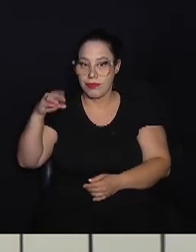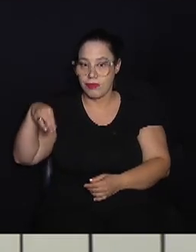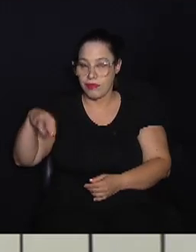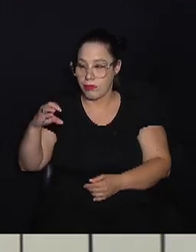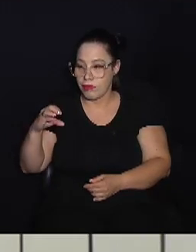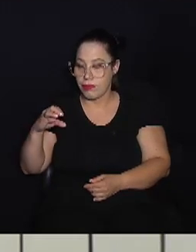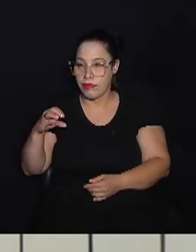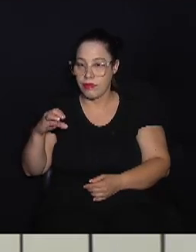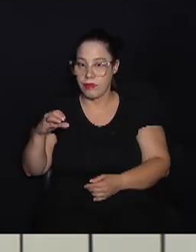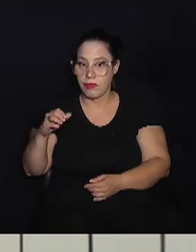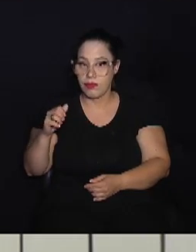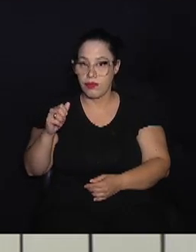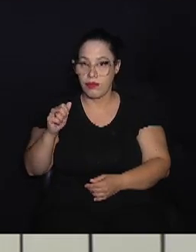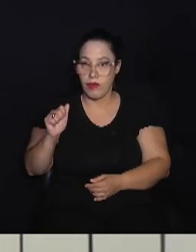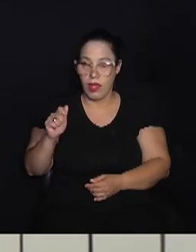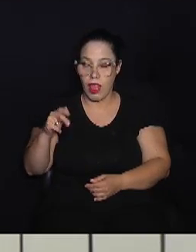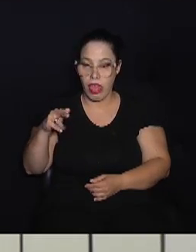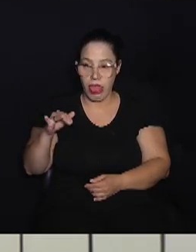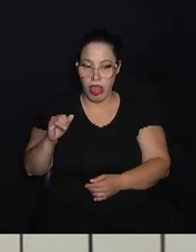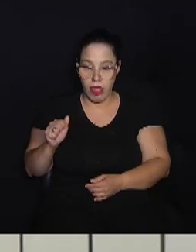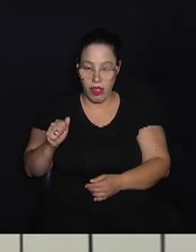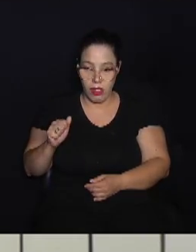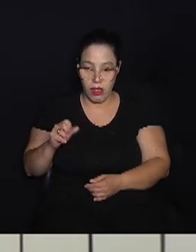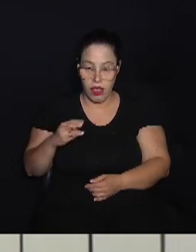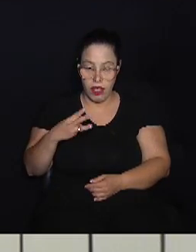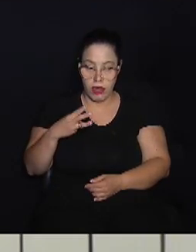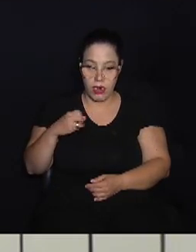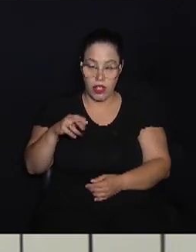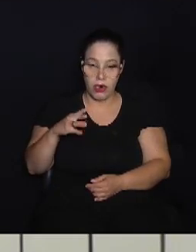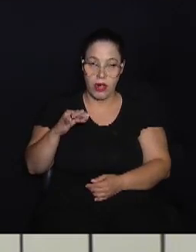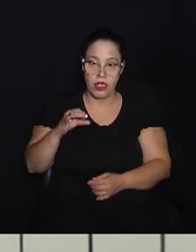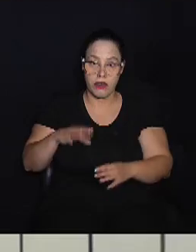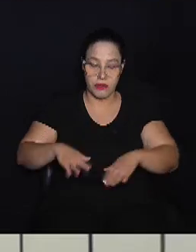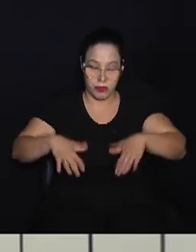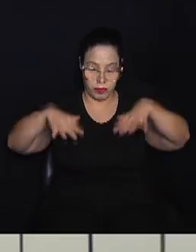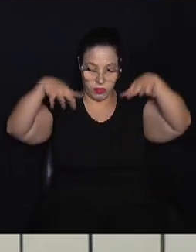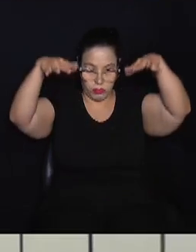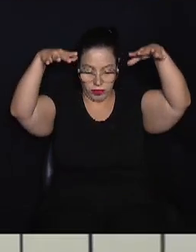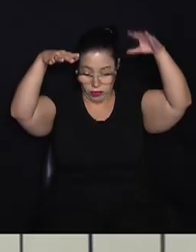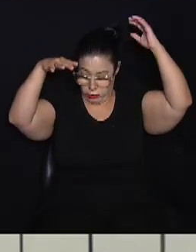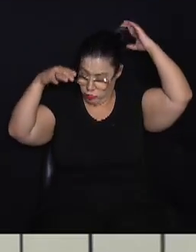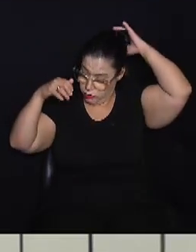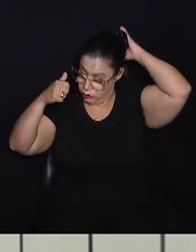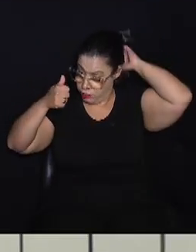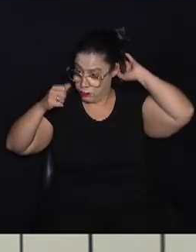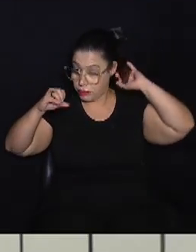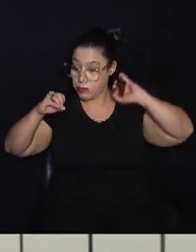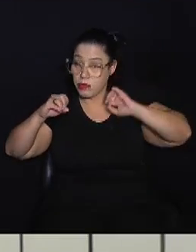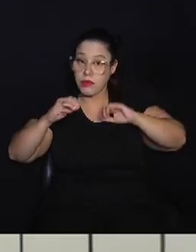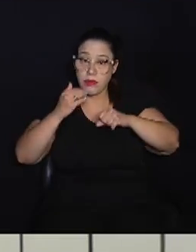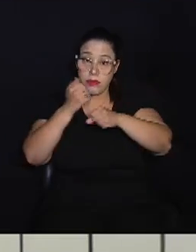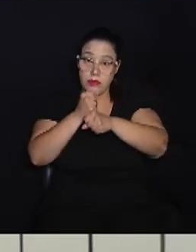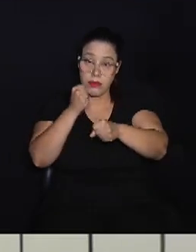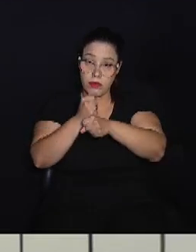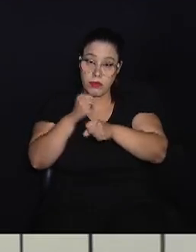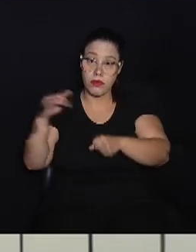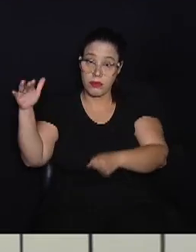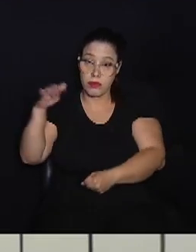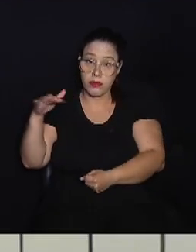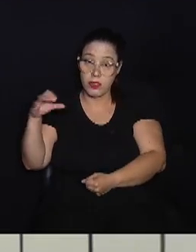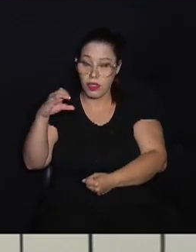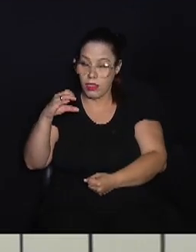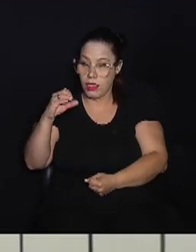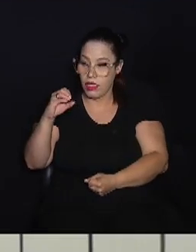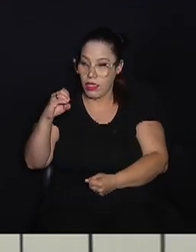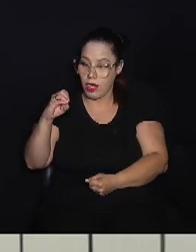Campinas. A antena de 3 toneladas será instalada numa torre de 10 metros de altura, já construída lá na área do CEPAGRE